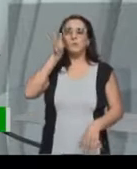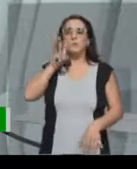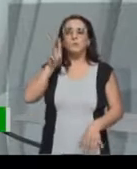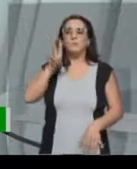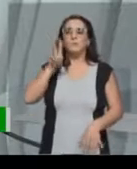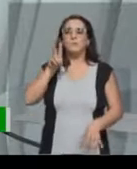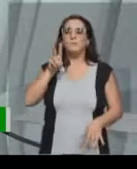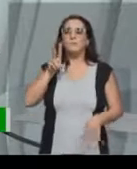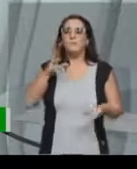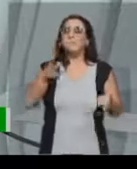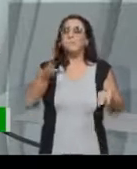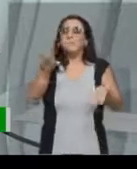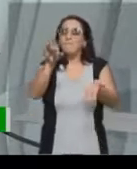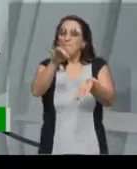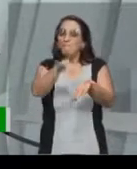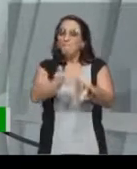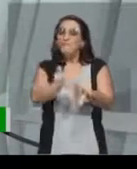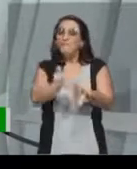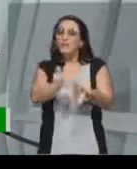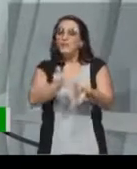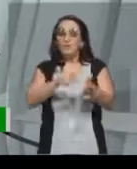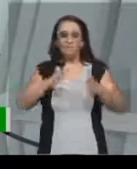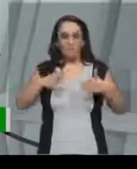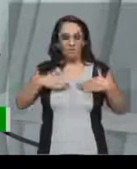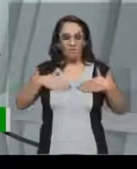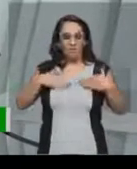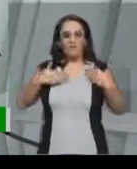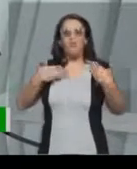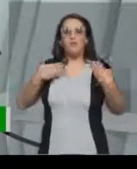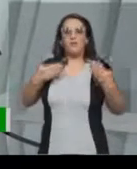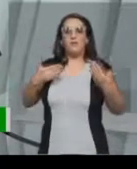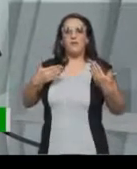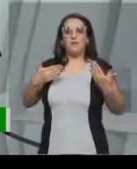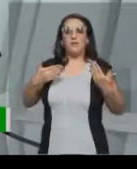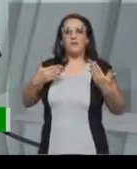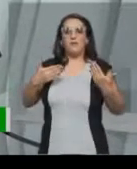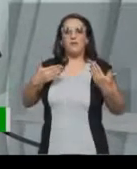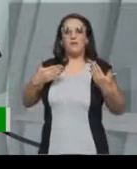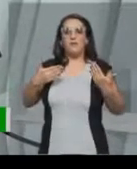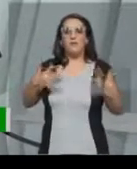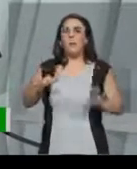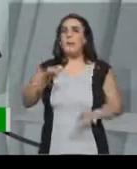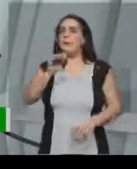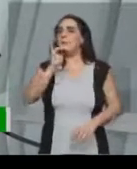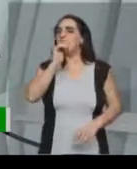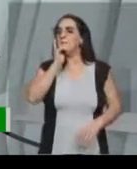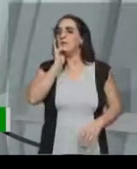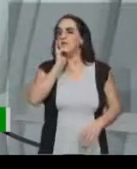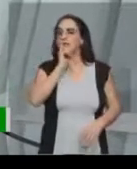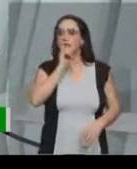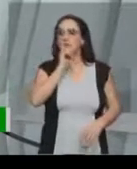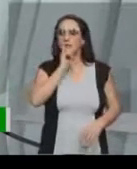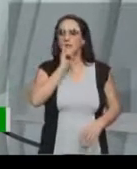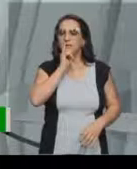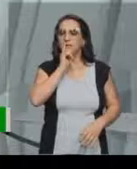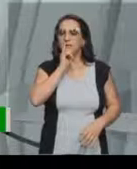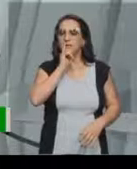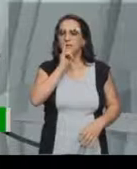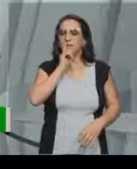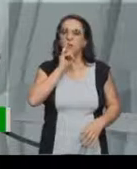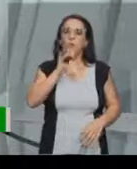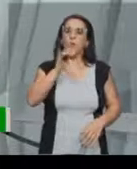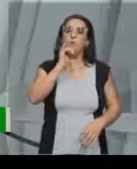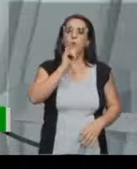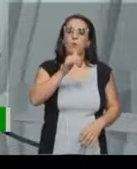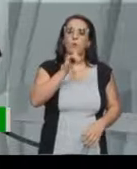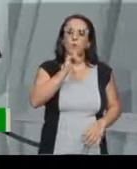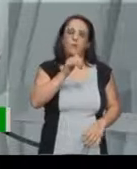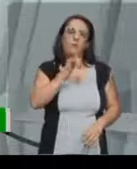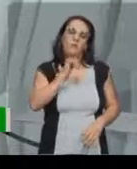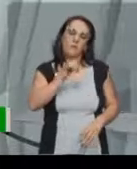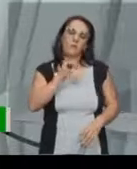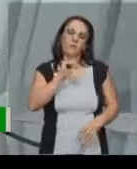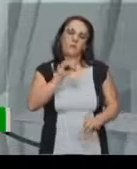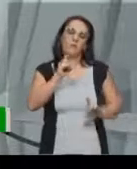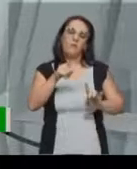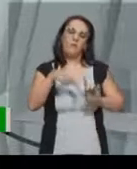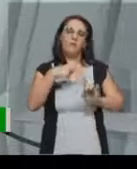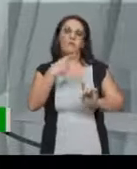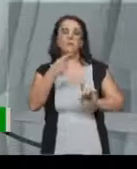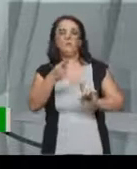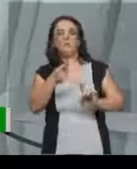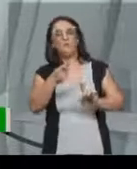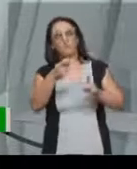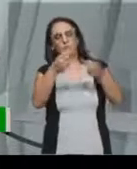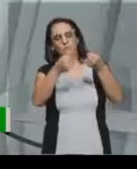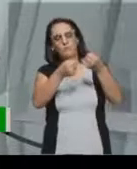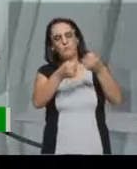inverossímeis, que nos surpreendem. Tá? Então, nós vamos comentar, e daqui a pouco acho que eu vou falar um pouquinho mais